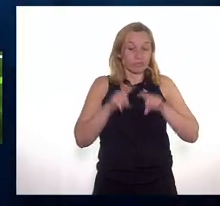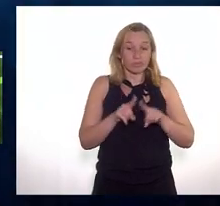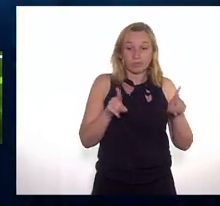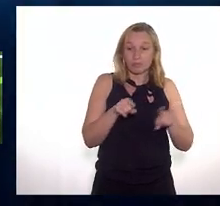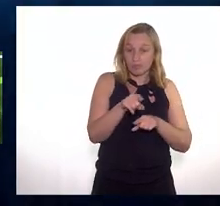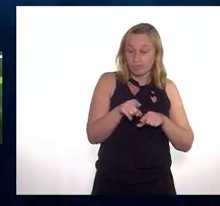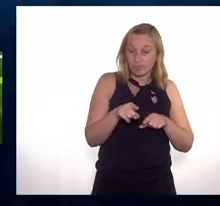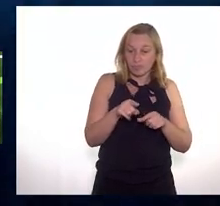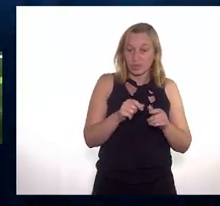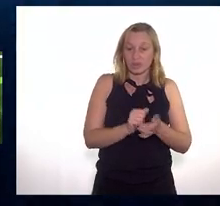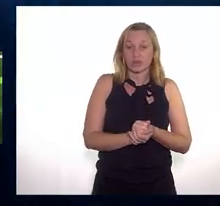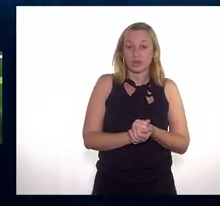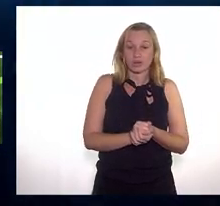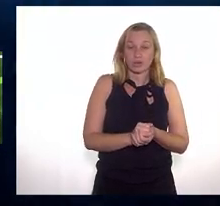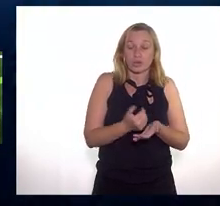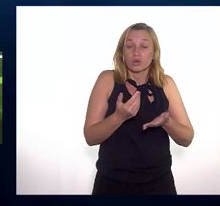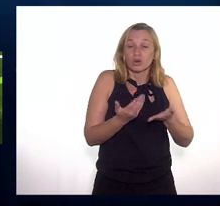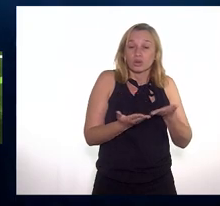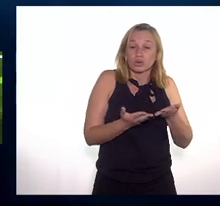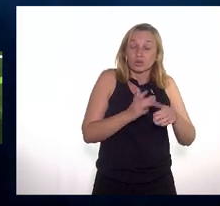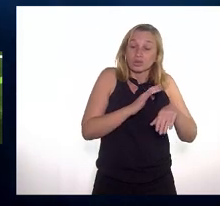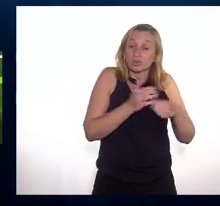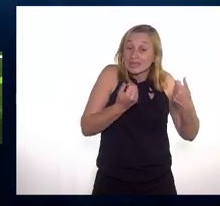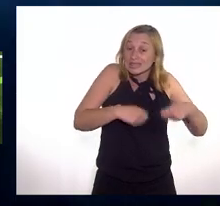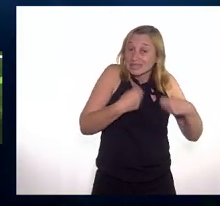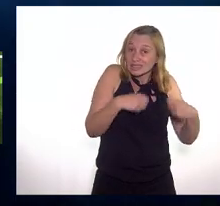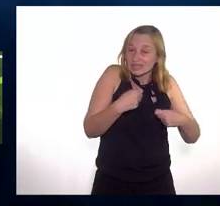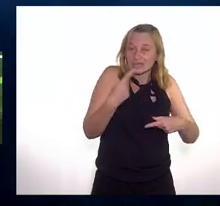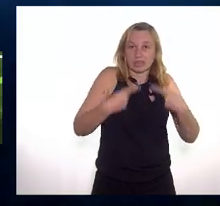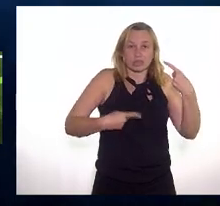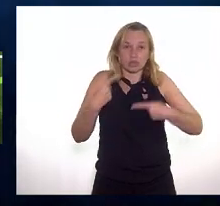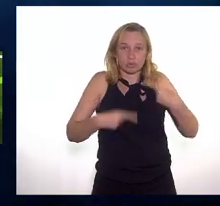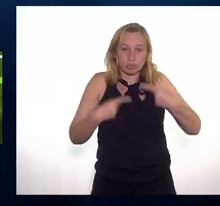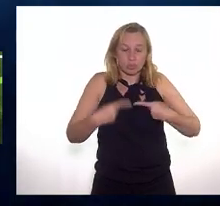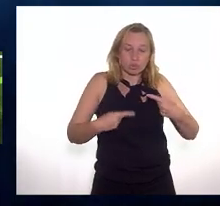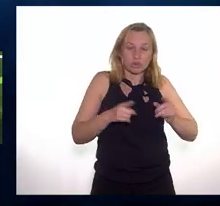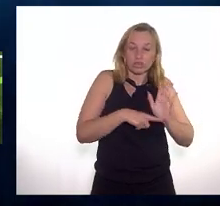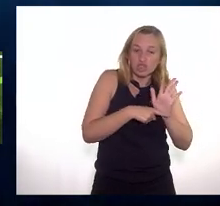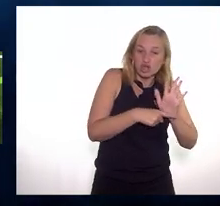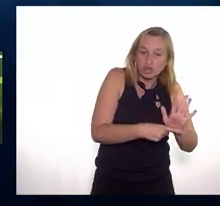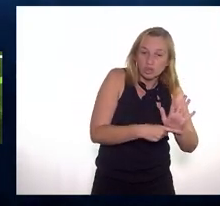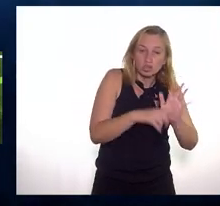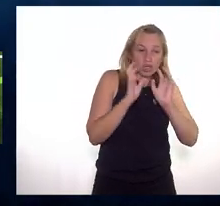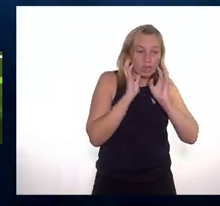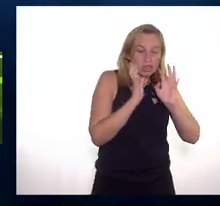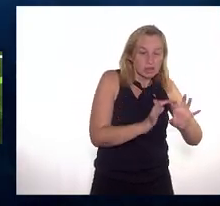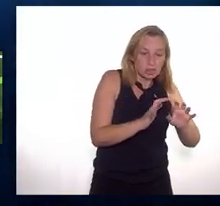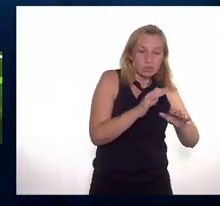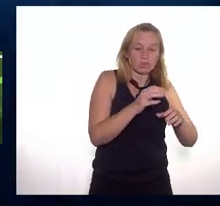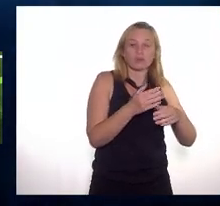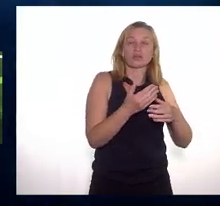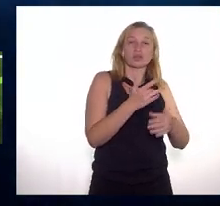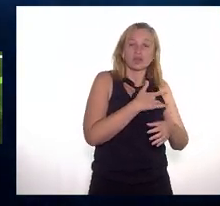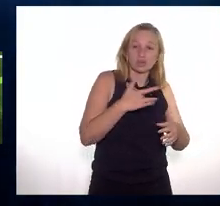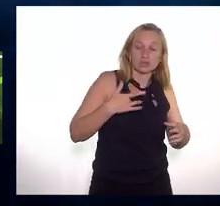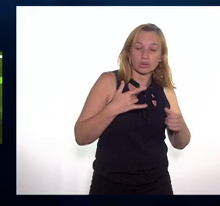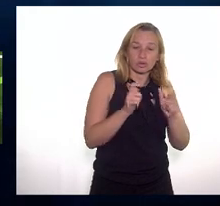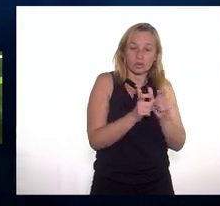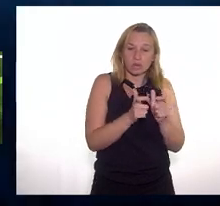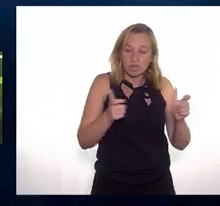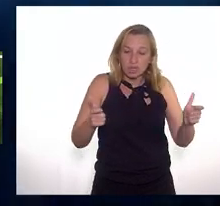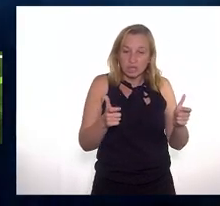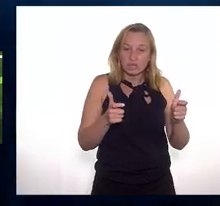se você trata como uma necessidade de política, de atenção à saúde, de alta